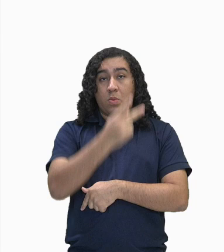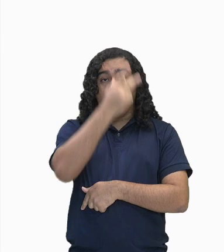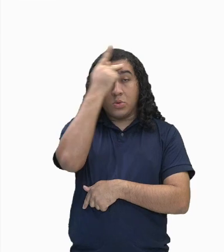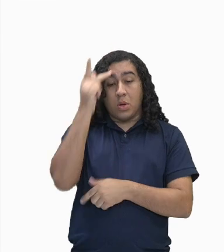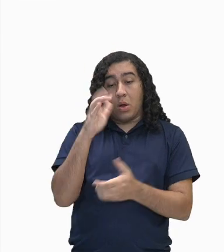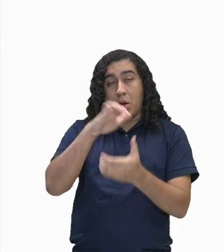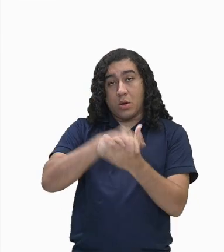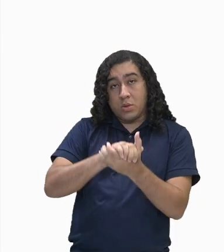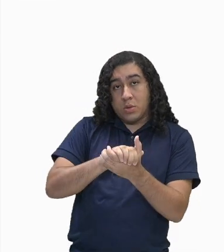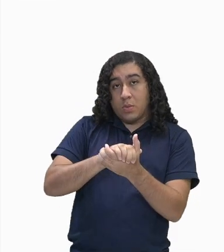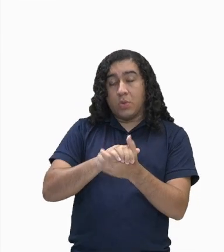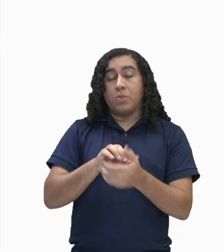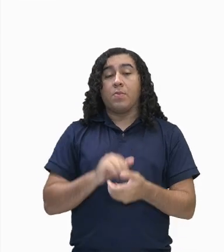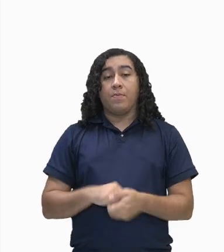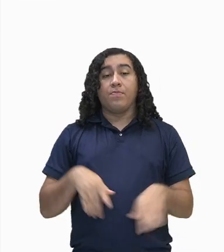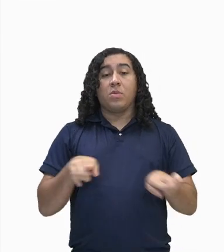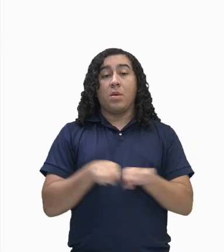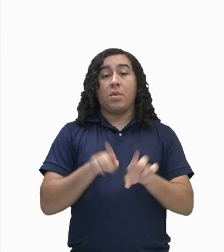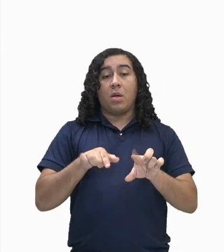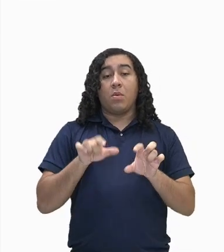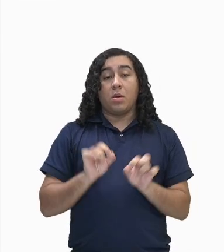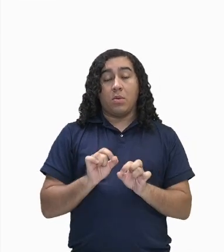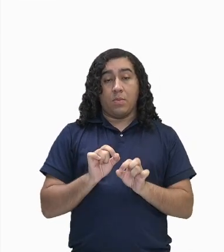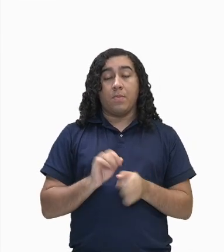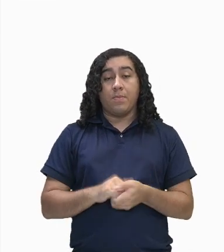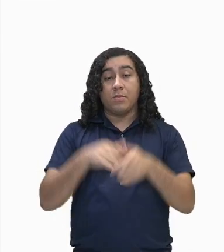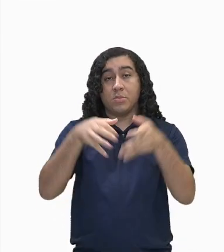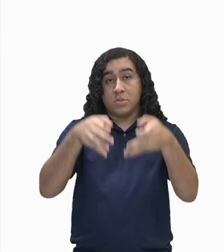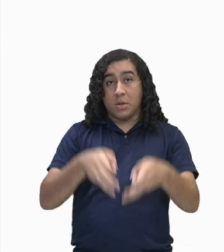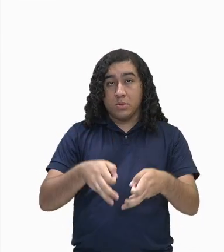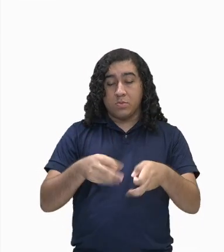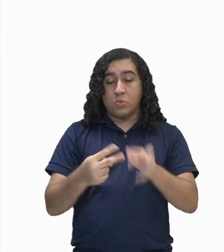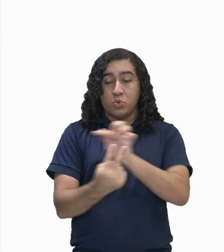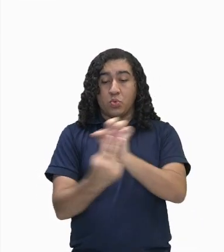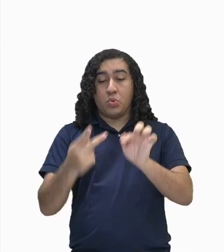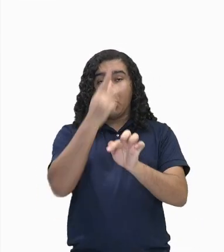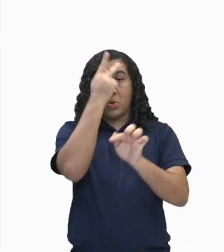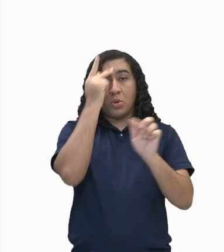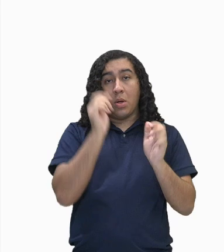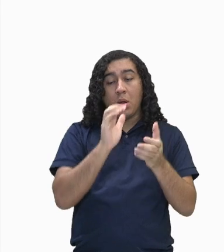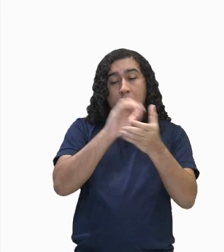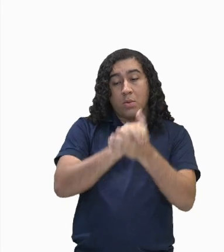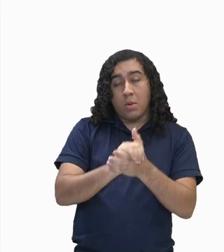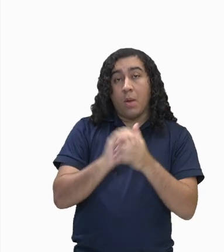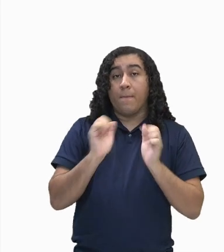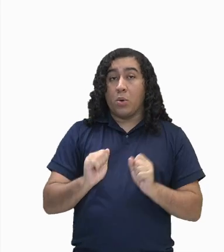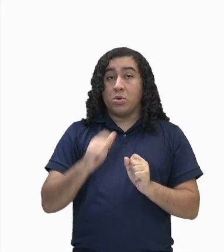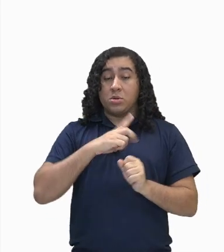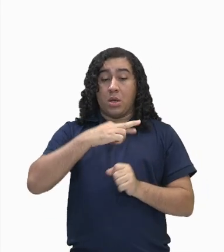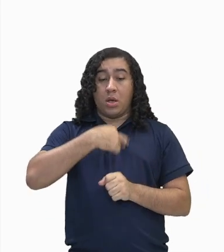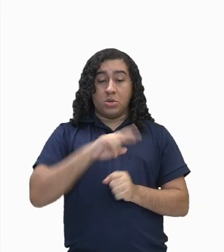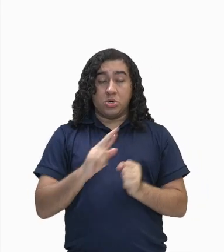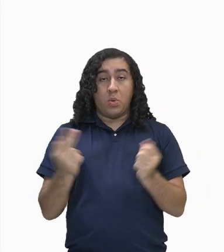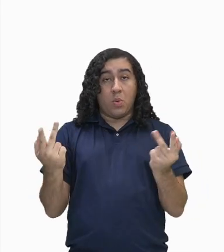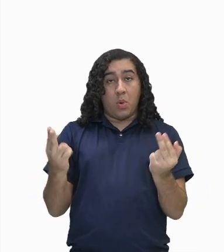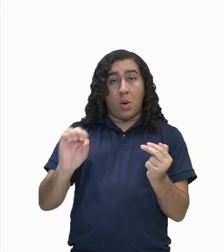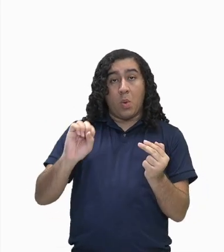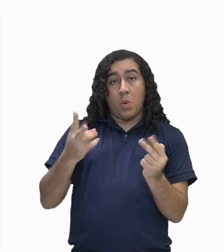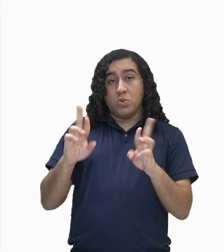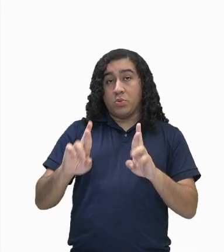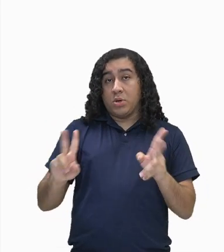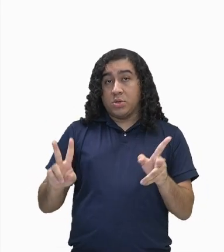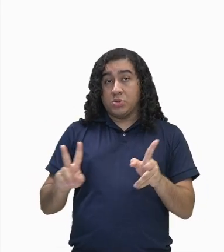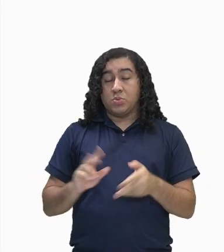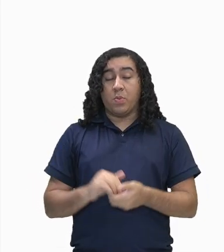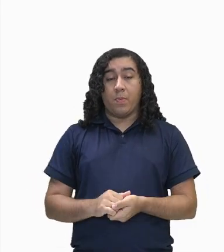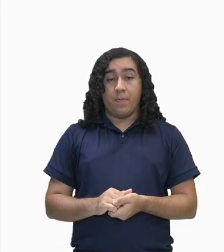casamento e consiste na união entre duas pessoas que podem ou não professar a mesma religião.